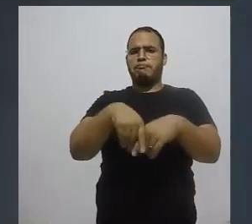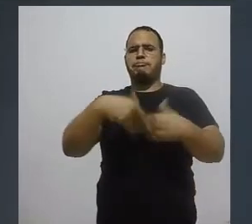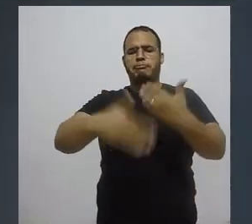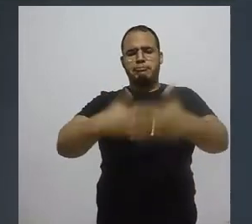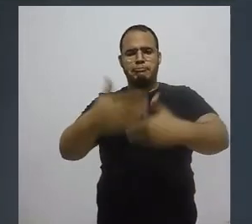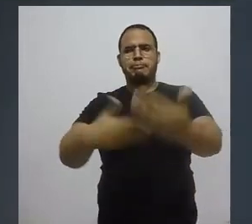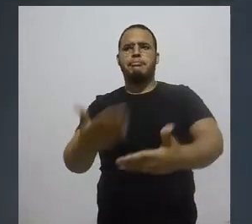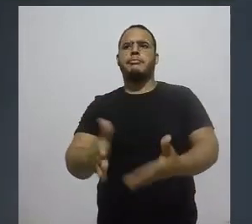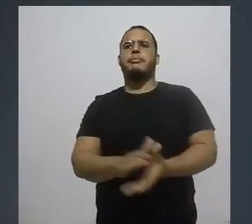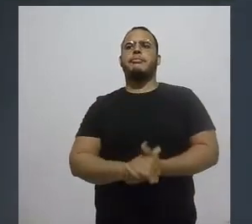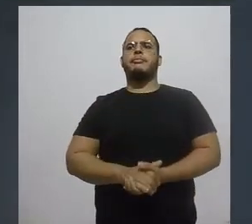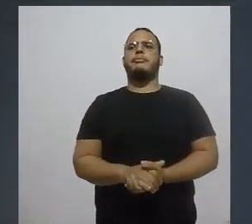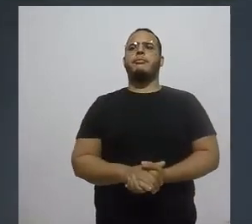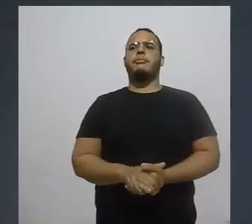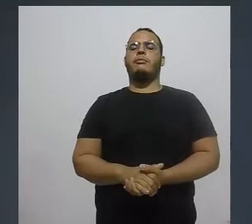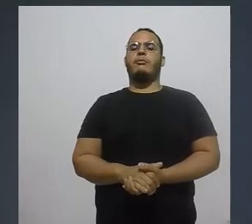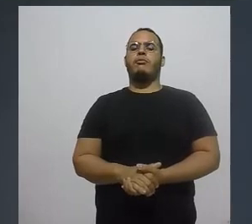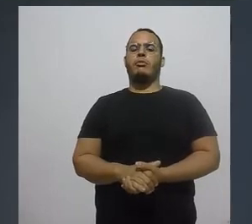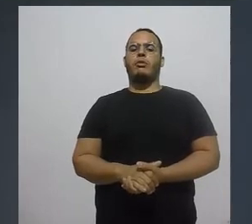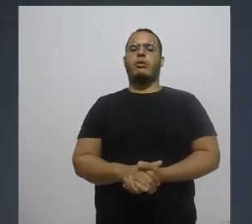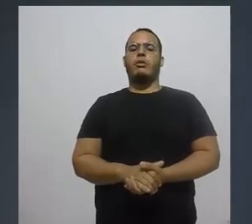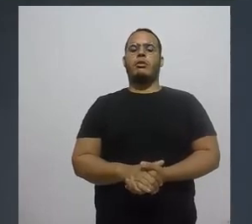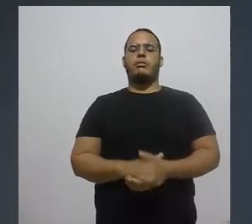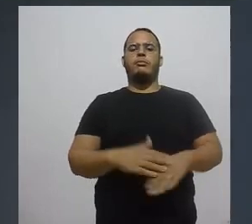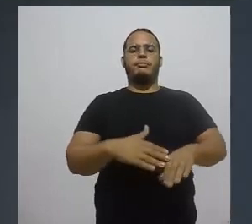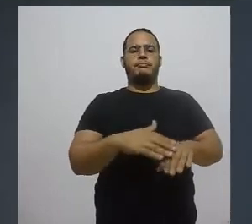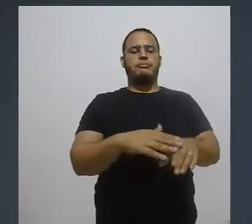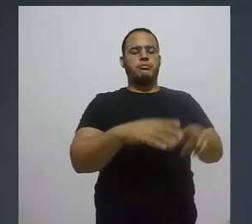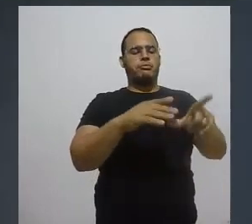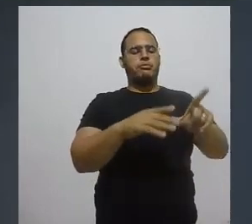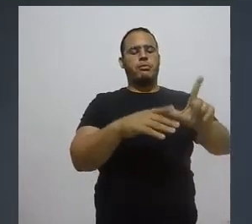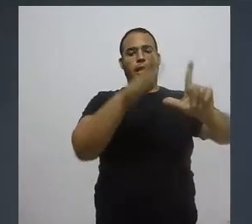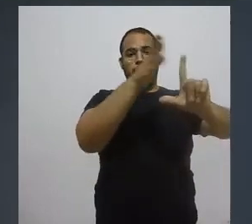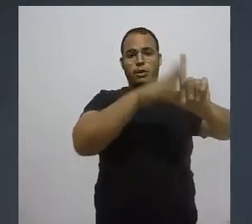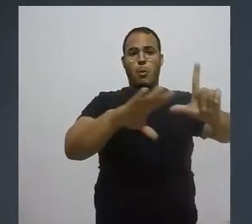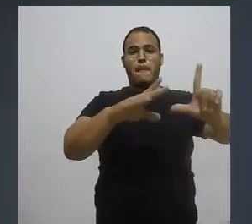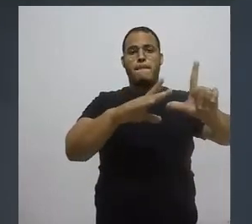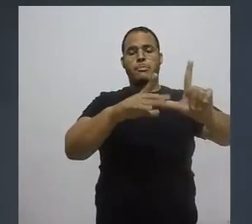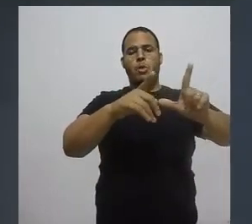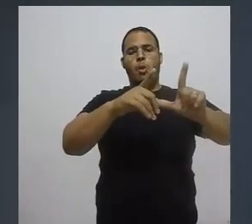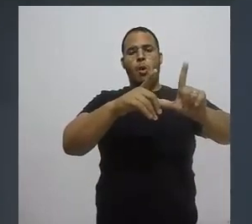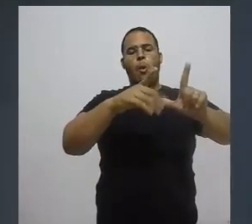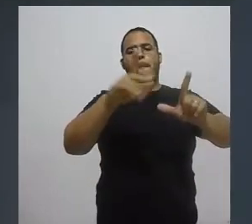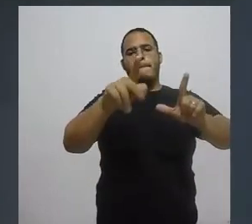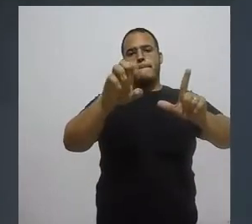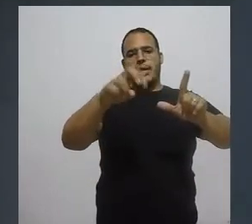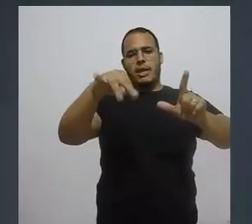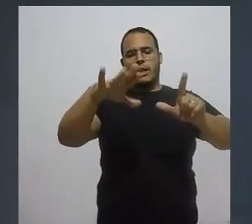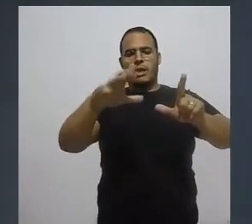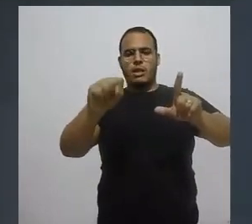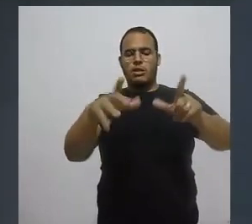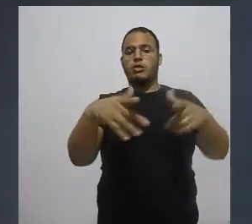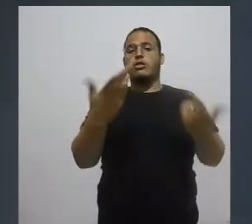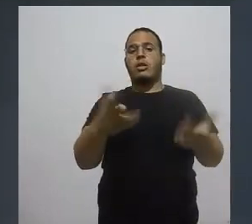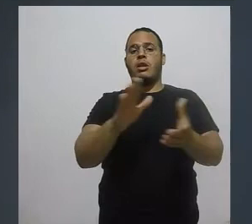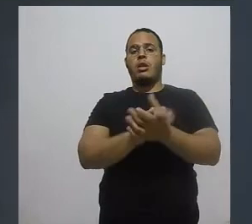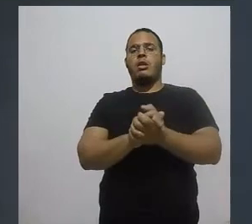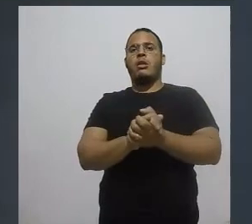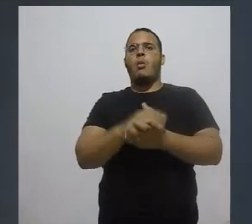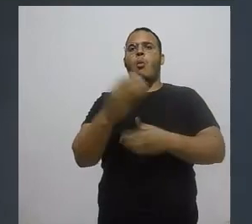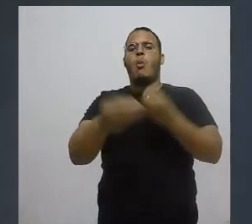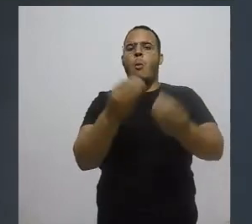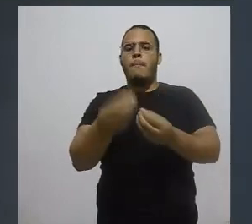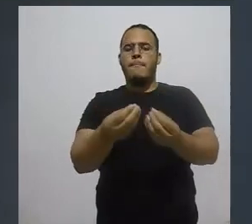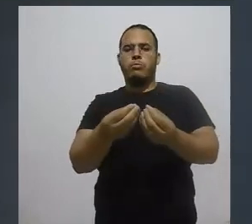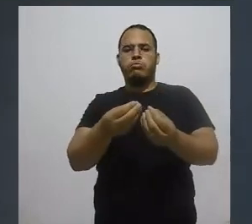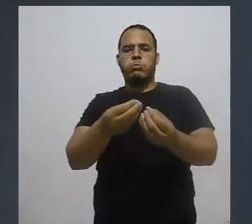ok? Os órgãos externos. O pênis, né, é um órgão aí responsável pela cópula. Lembra que eu falei de cópula? É